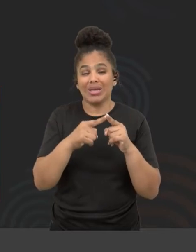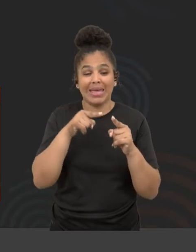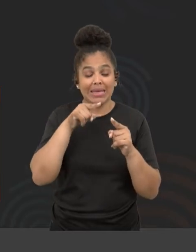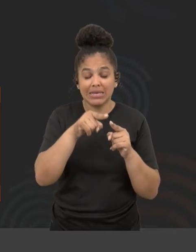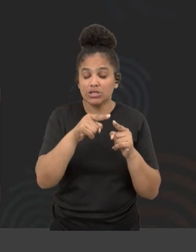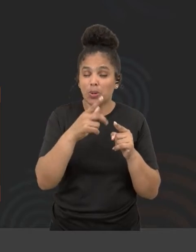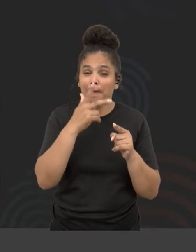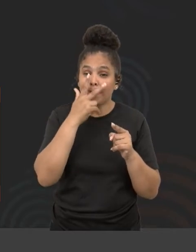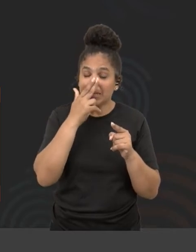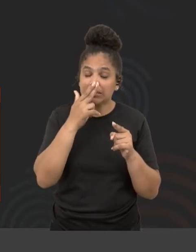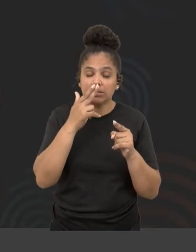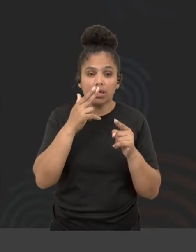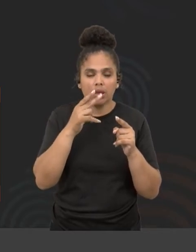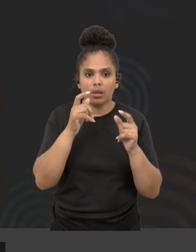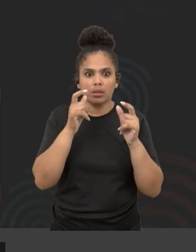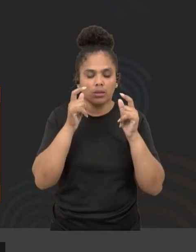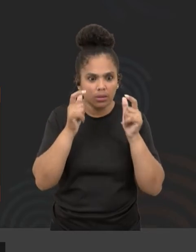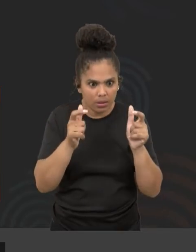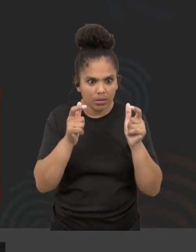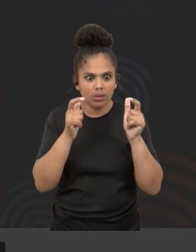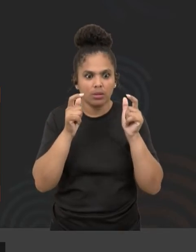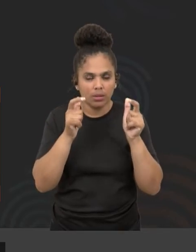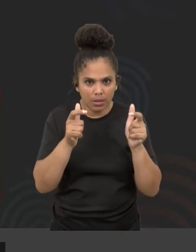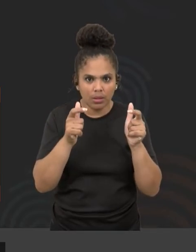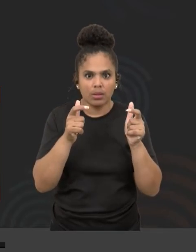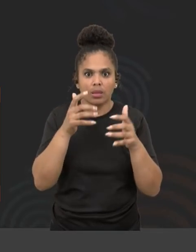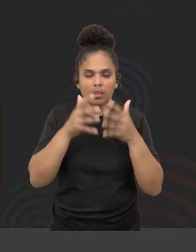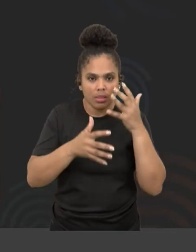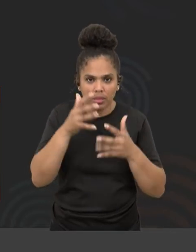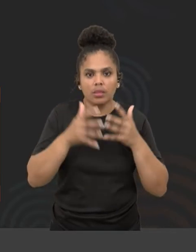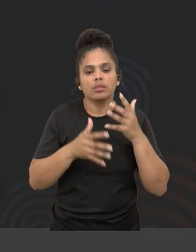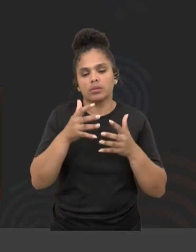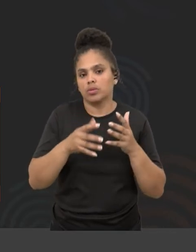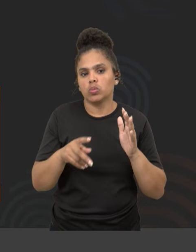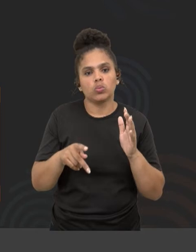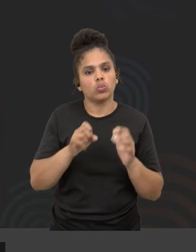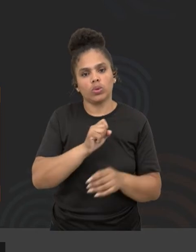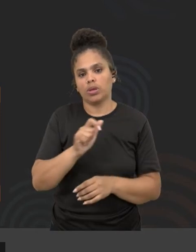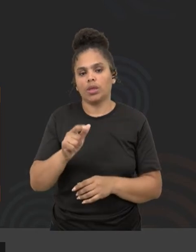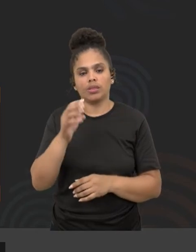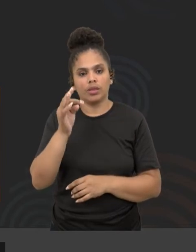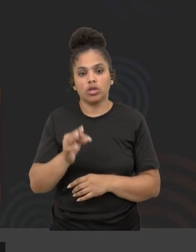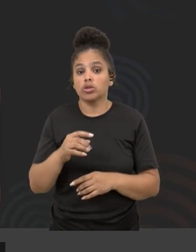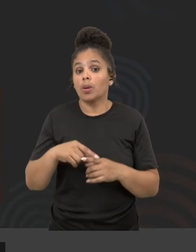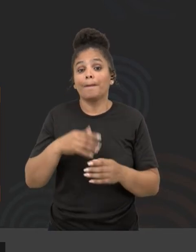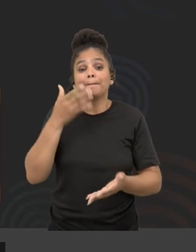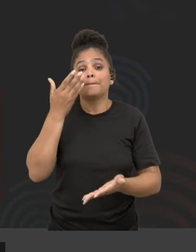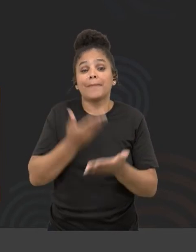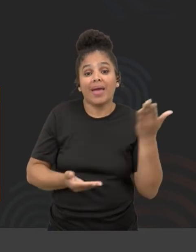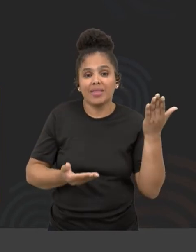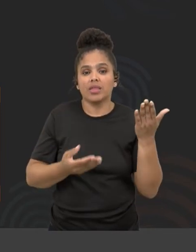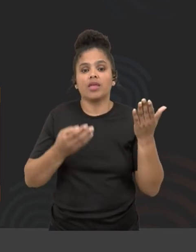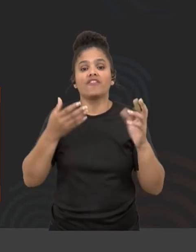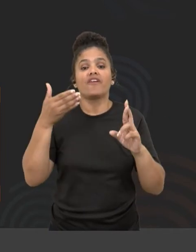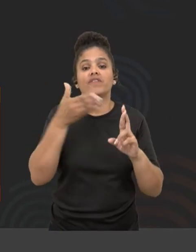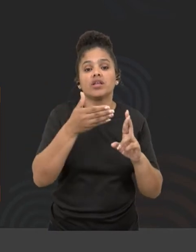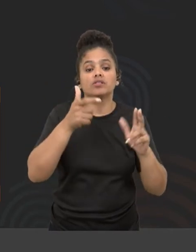que acaba saltando mais aos olhos do que o próprio texto. E aí a pessoa acaba perdendo a referência de onde ela está